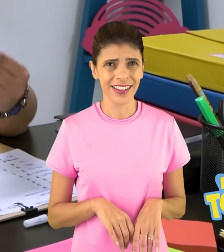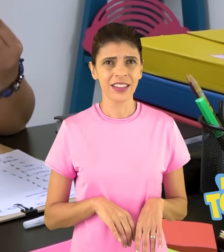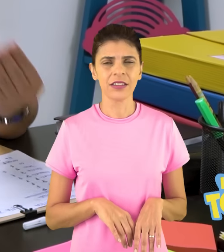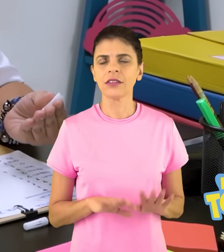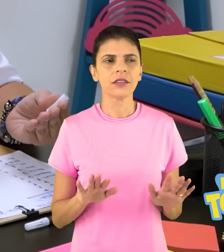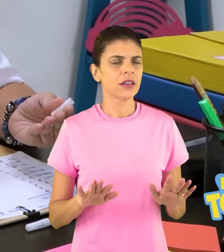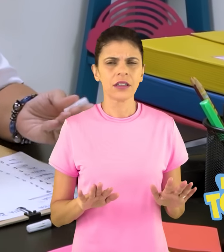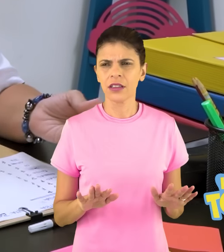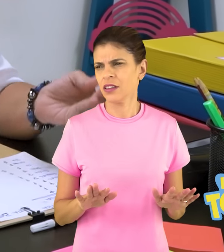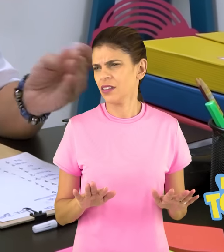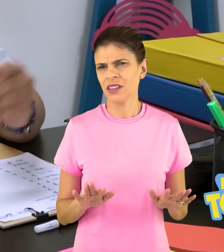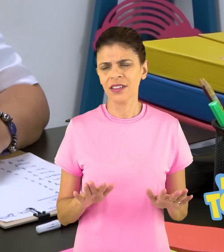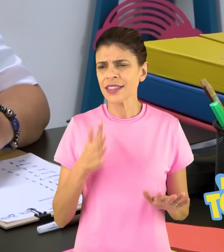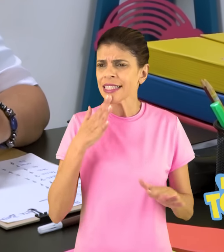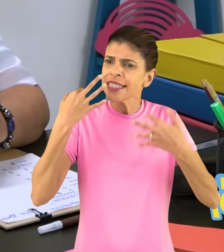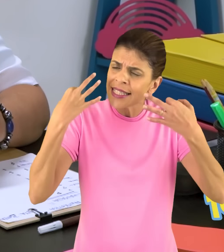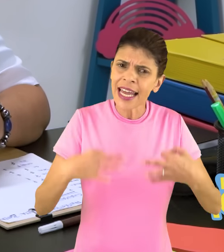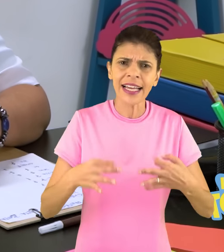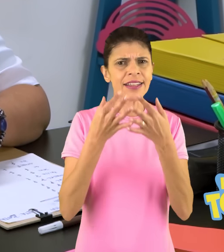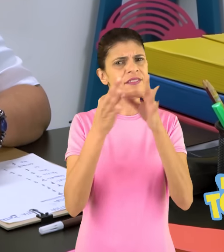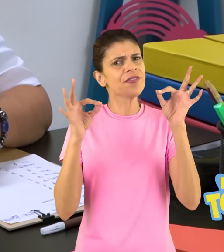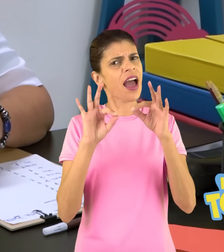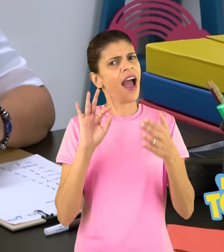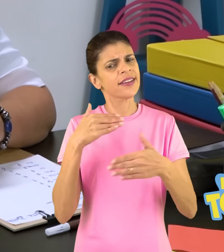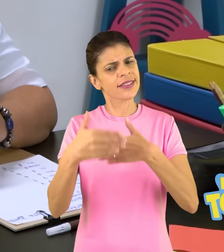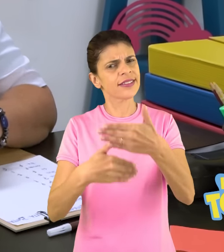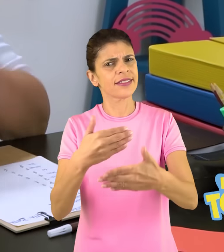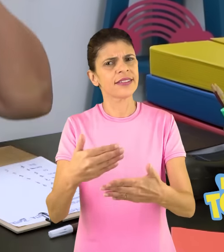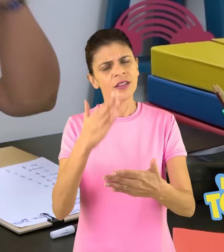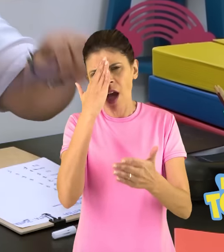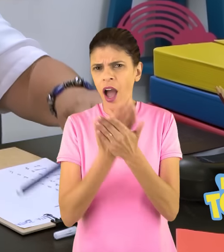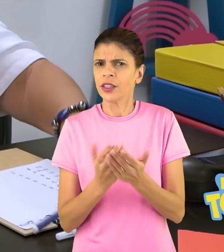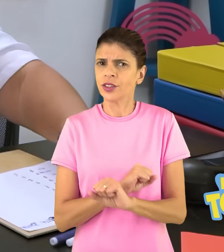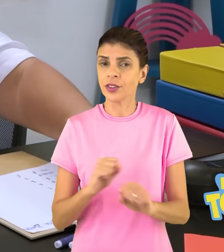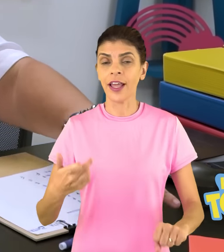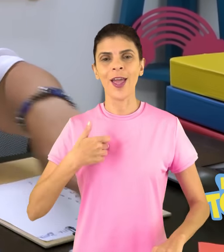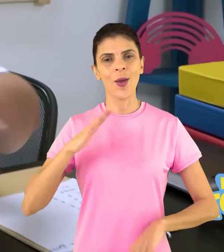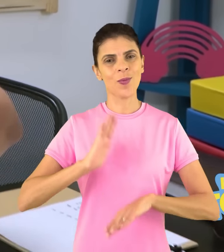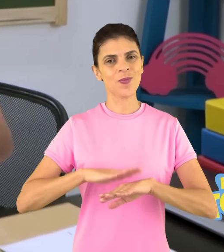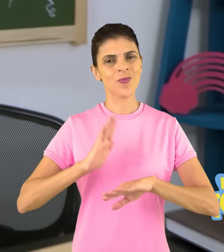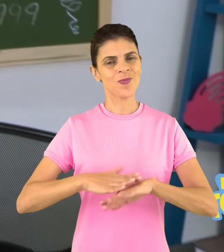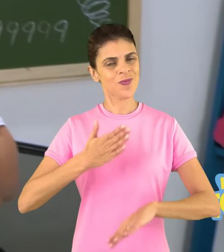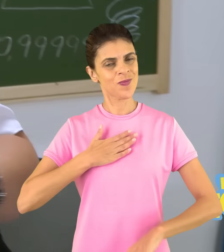Eu não acredito que não vamos acertar uma frase até o final. Agora é a minha vez.